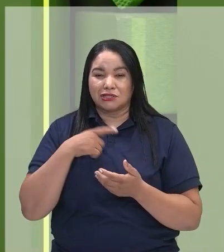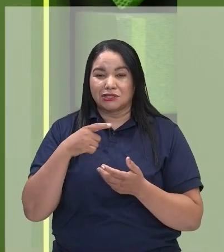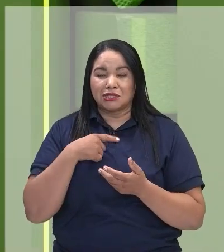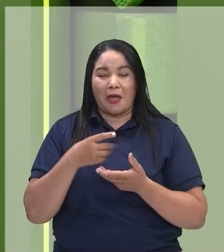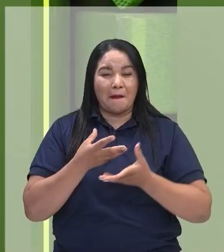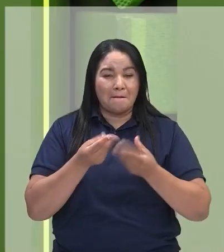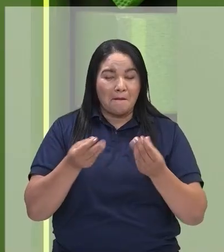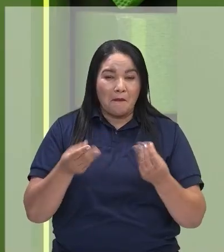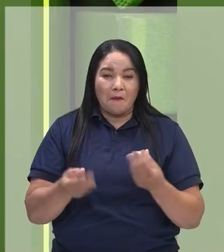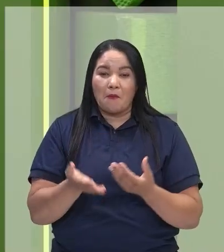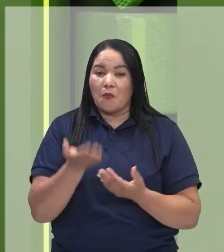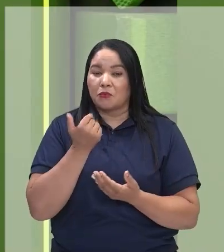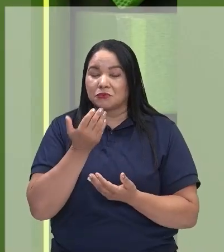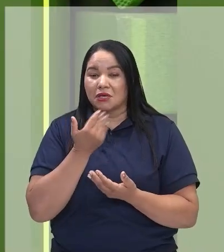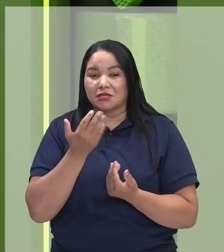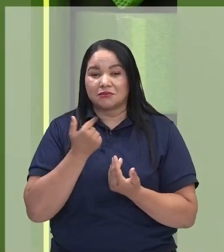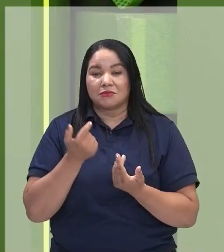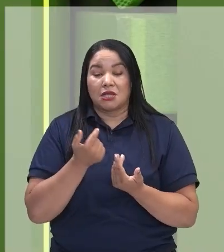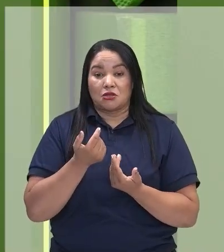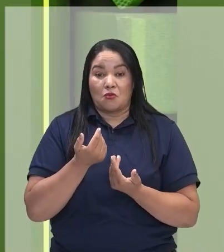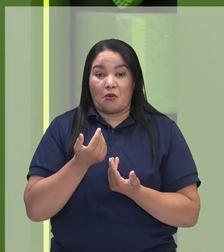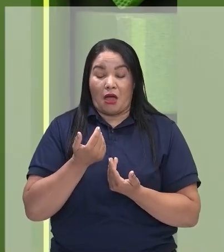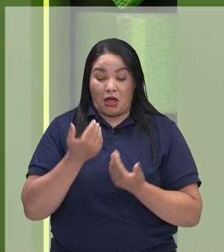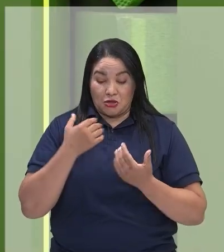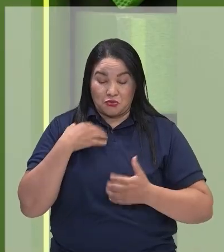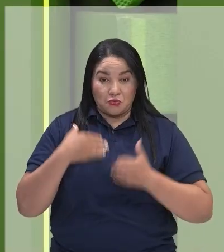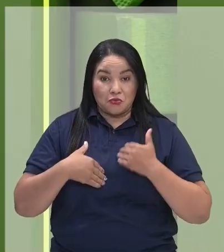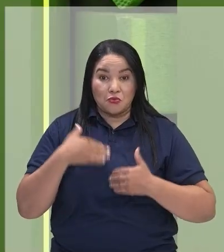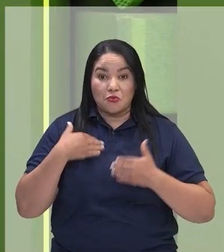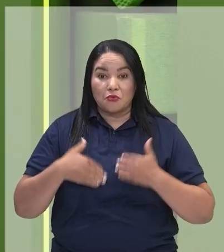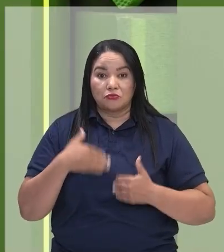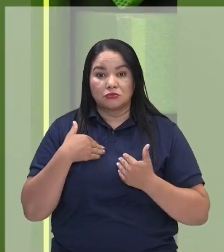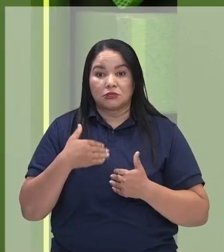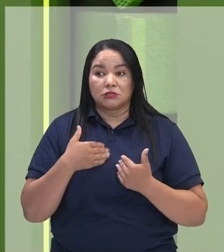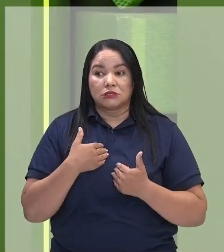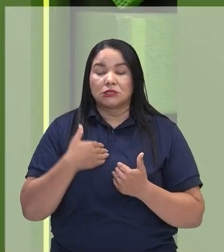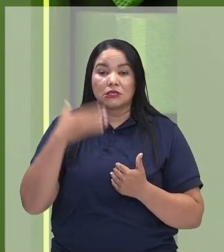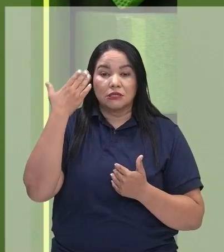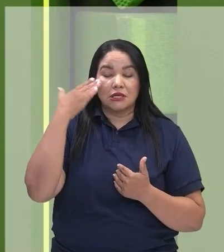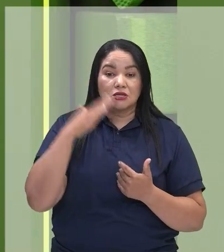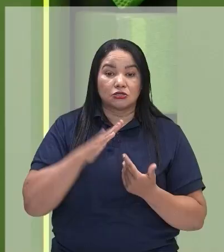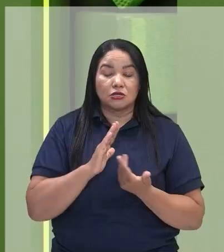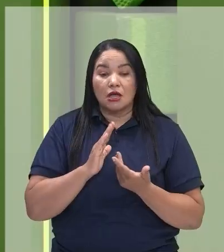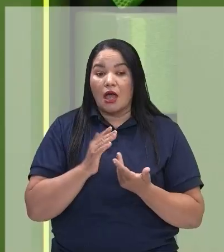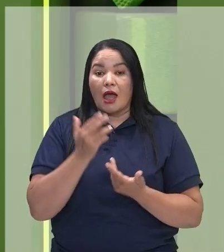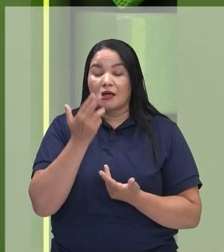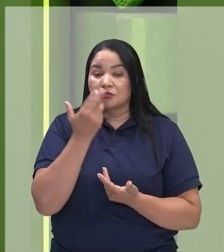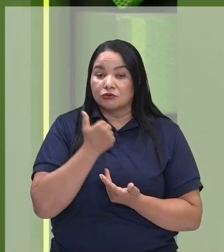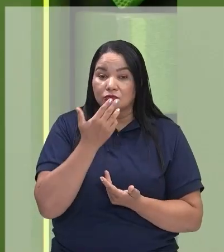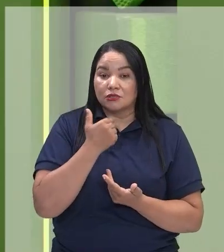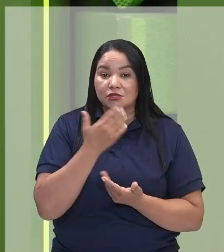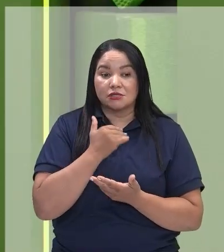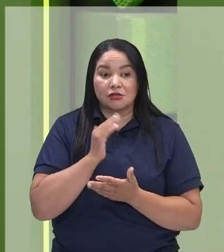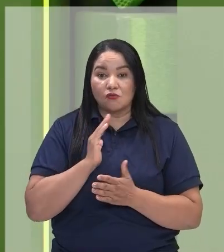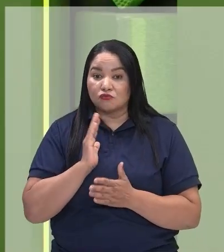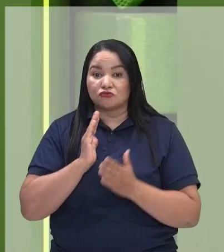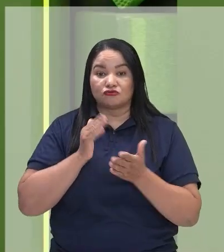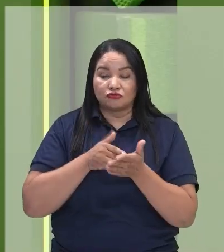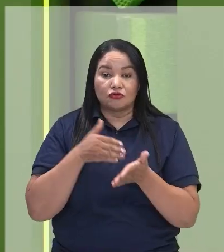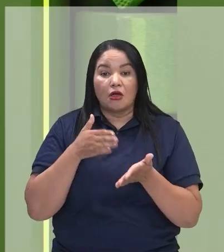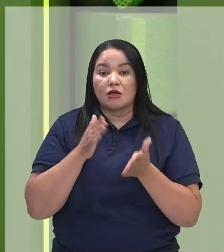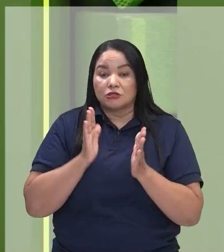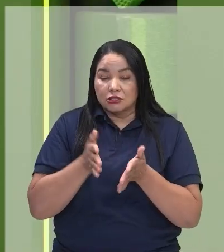enorme de alimentação e o organismo entende que já alcançou aquele nível de nutrição, então já pode entrar, né,